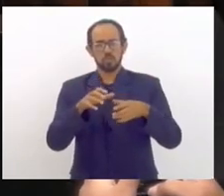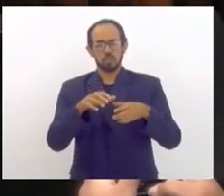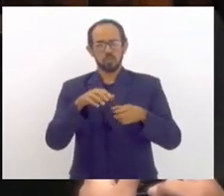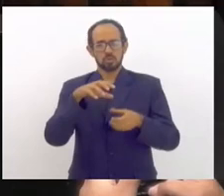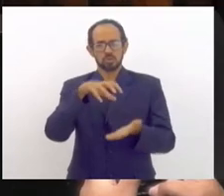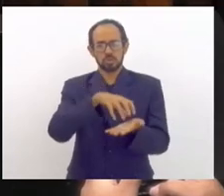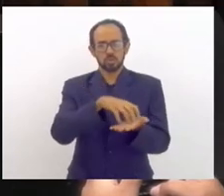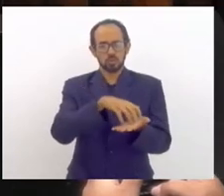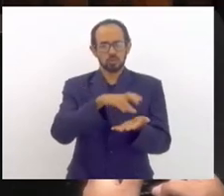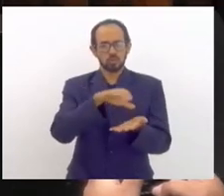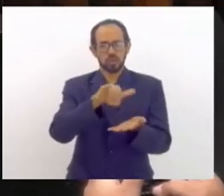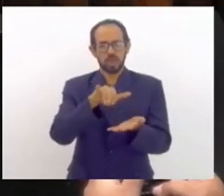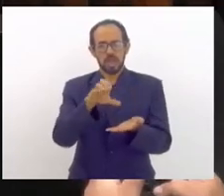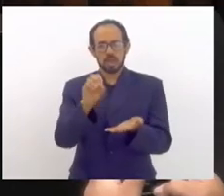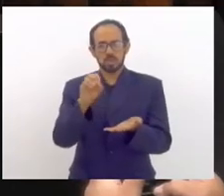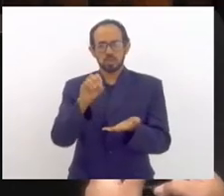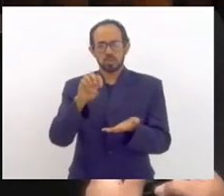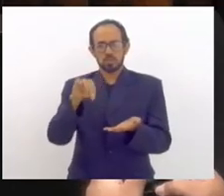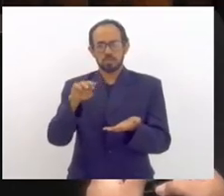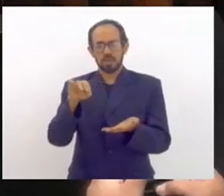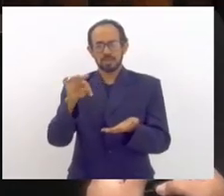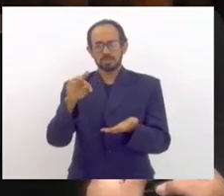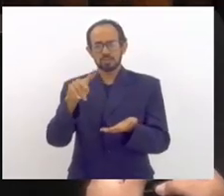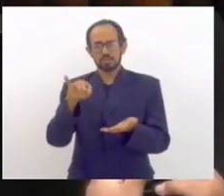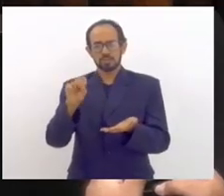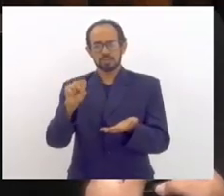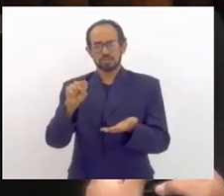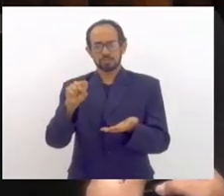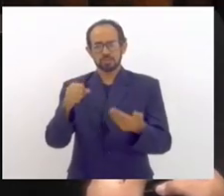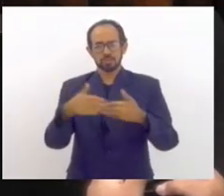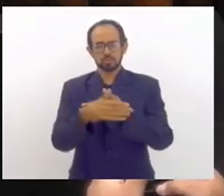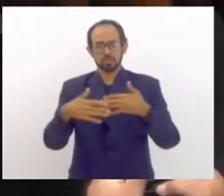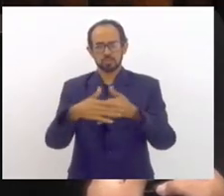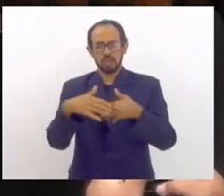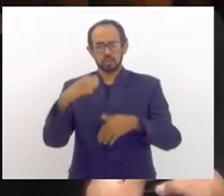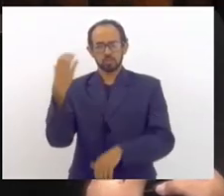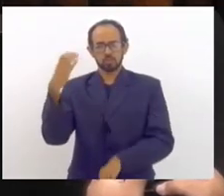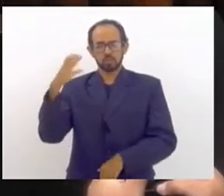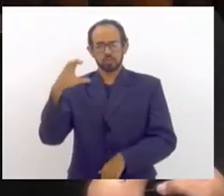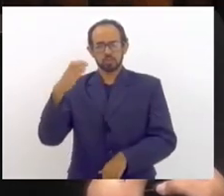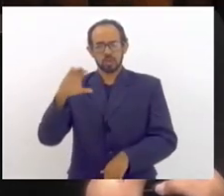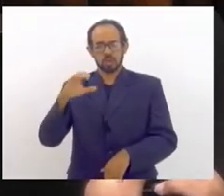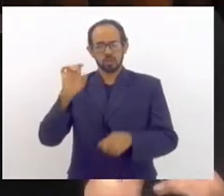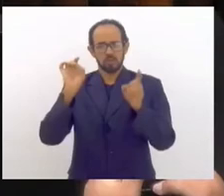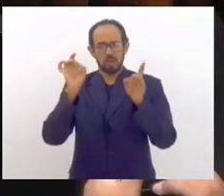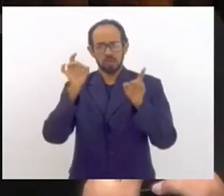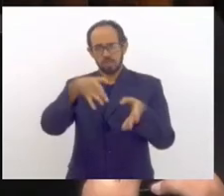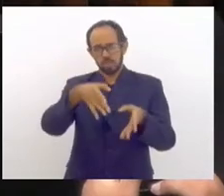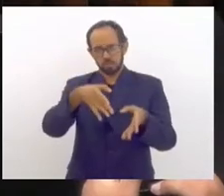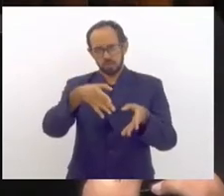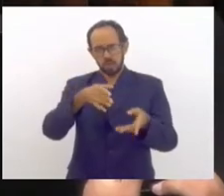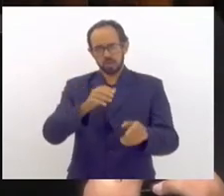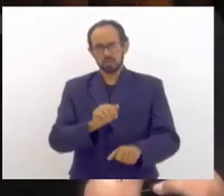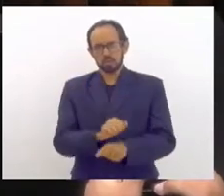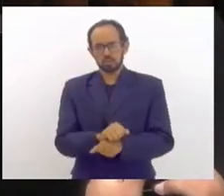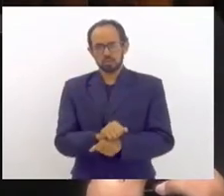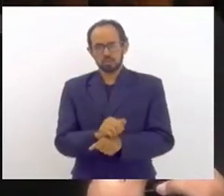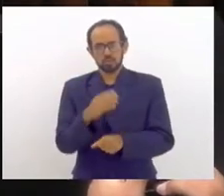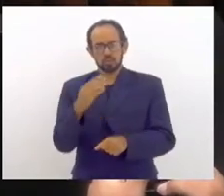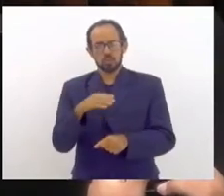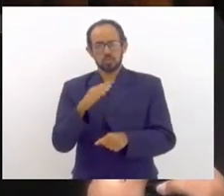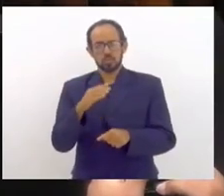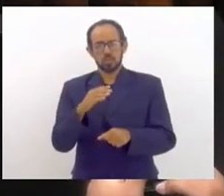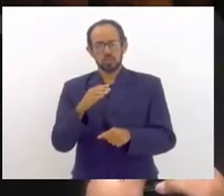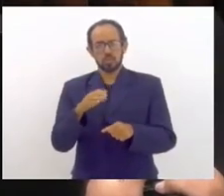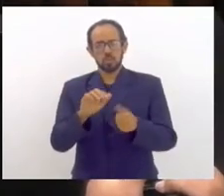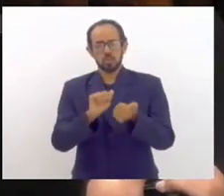é uma área muito nobre no centro lá da cidade, a Niterói está abandonado lá, foi passado, o Botafogo cedeu para o governo do estado,